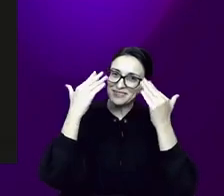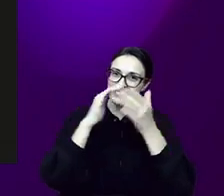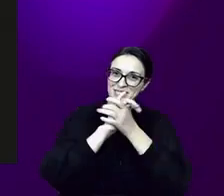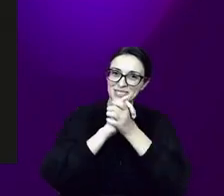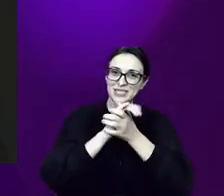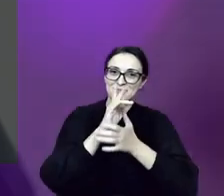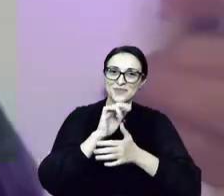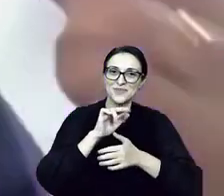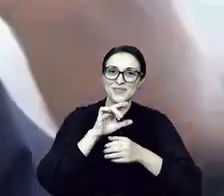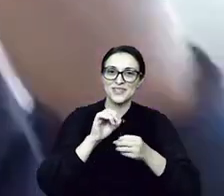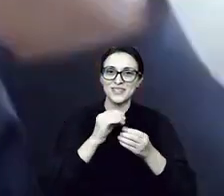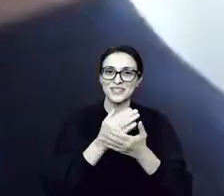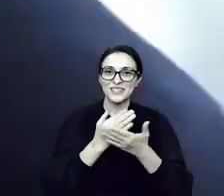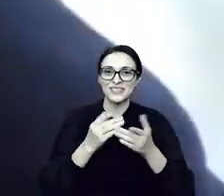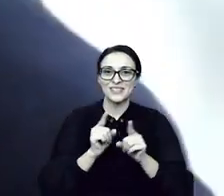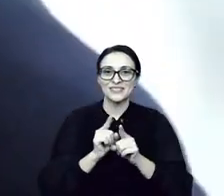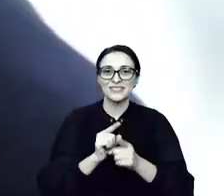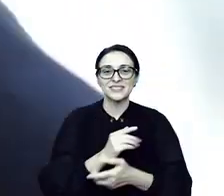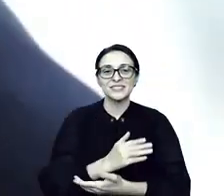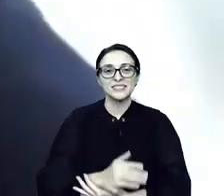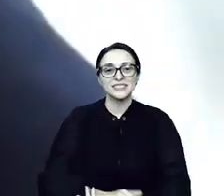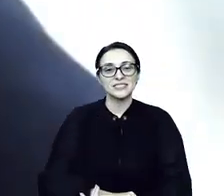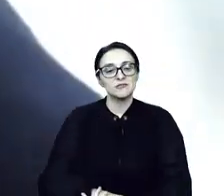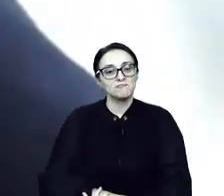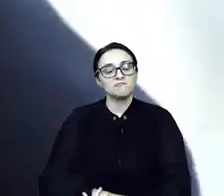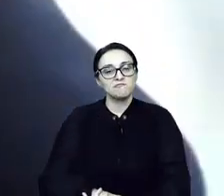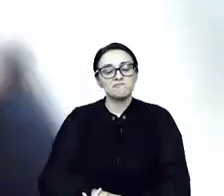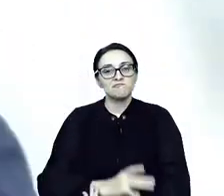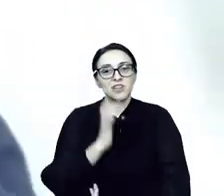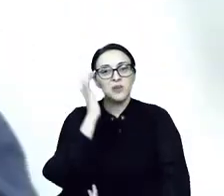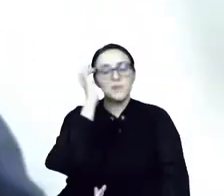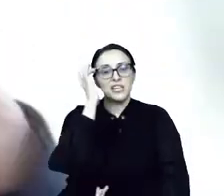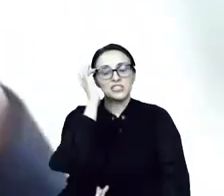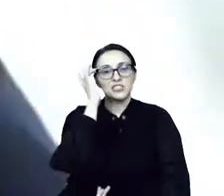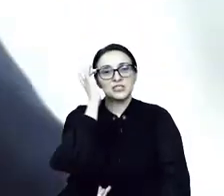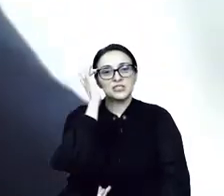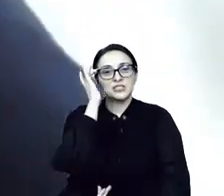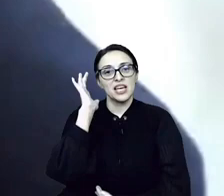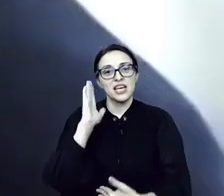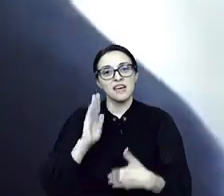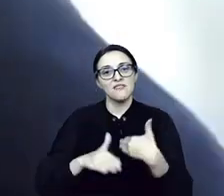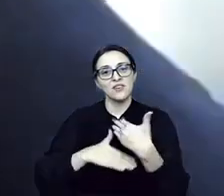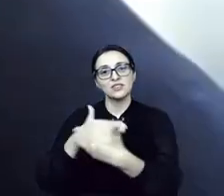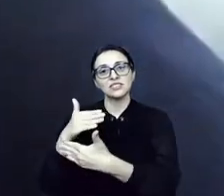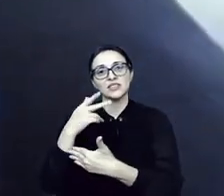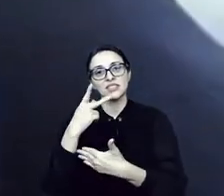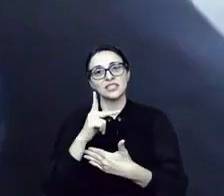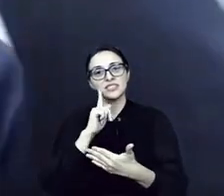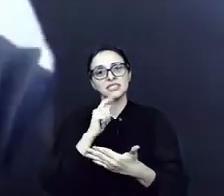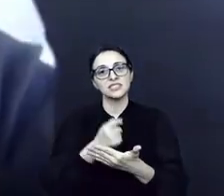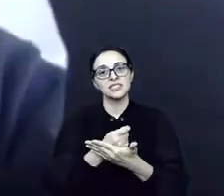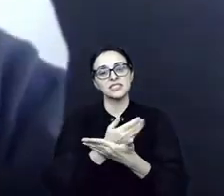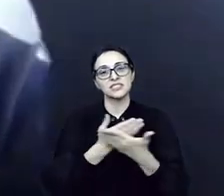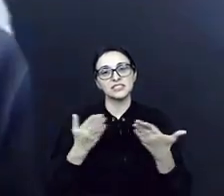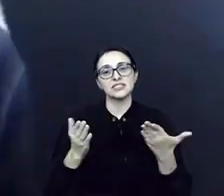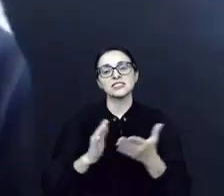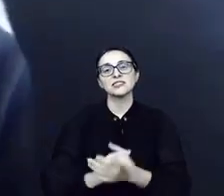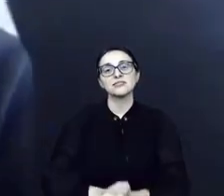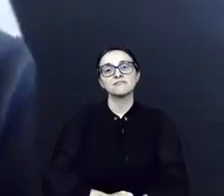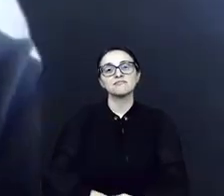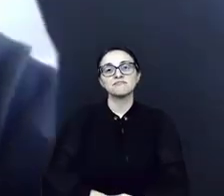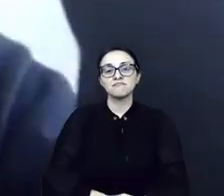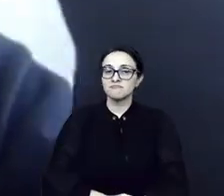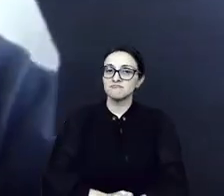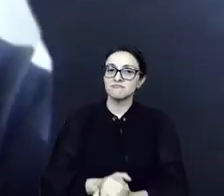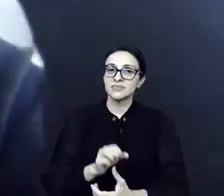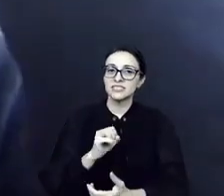aulas. Pouco. Eu acho que a evolução dele desses 2 anos, Nicola, se